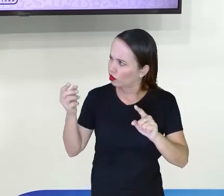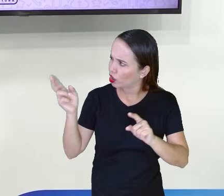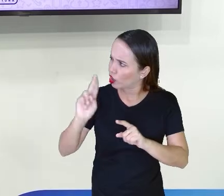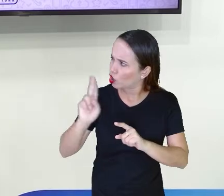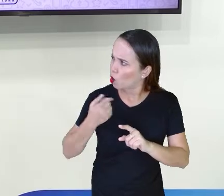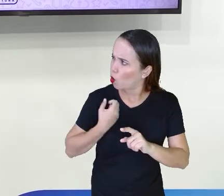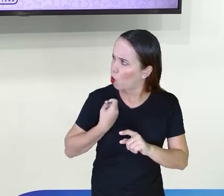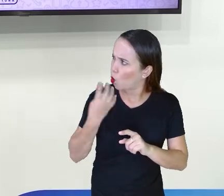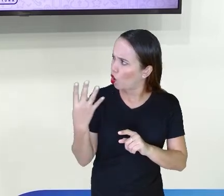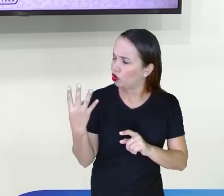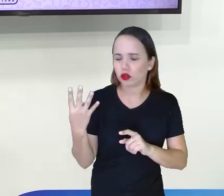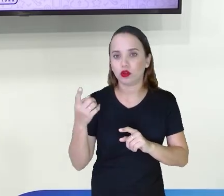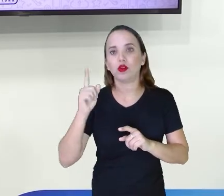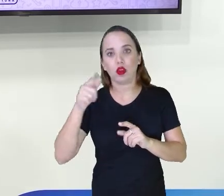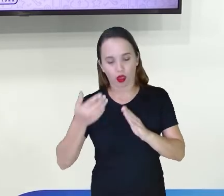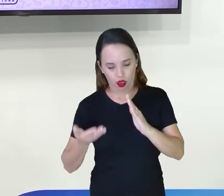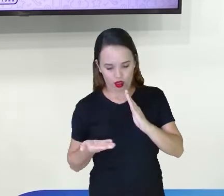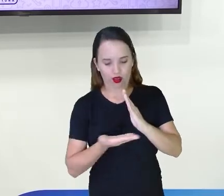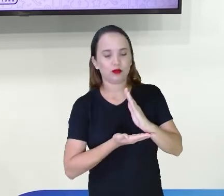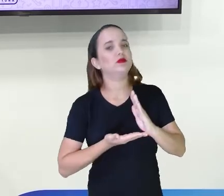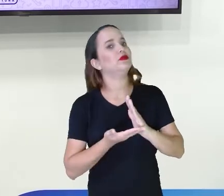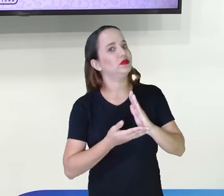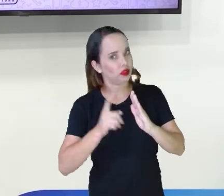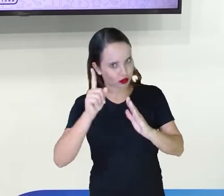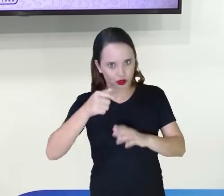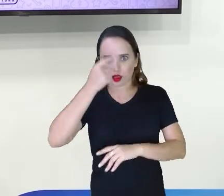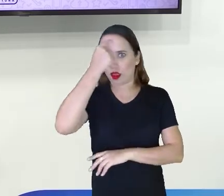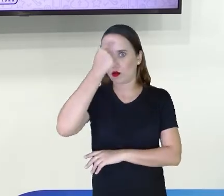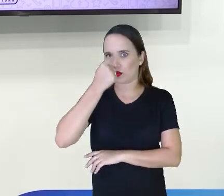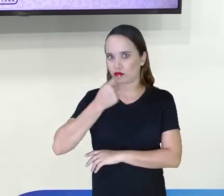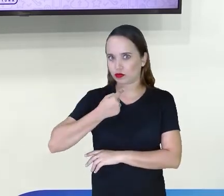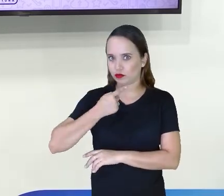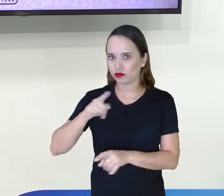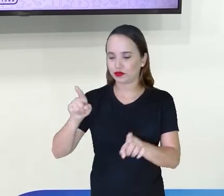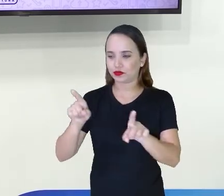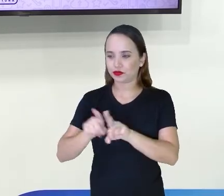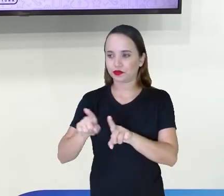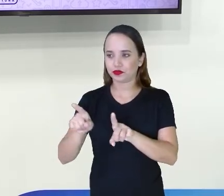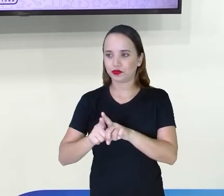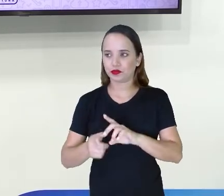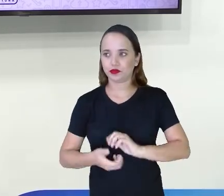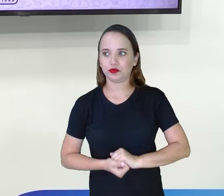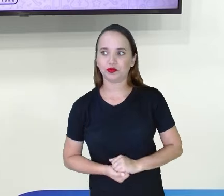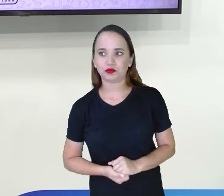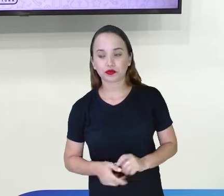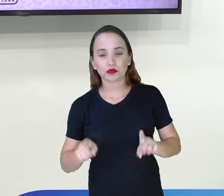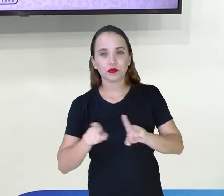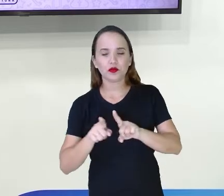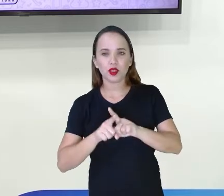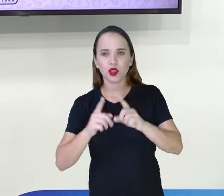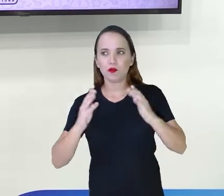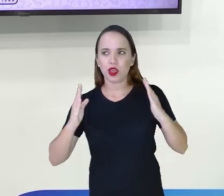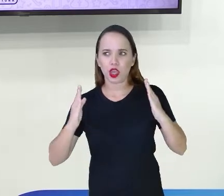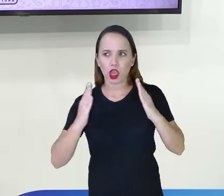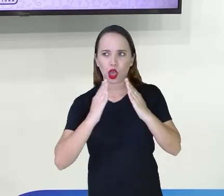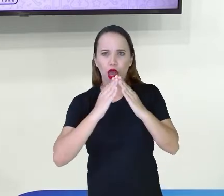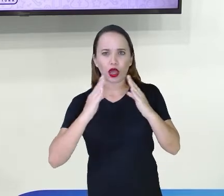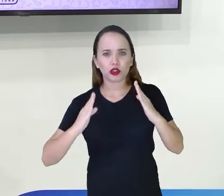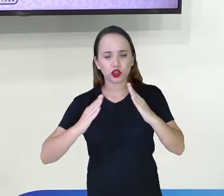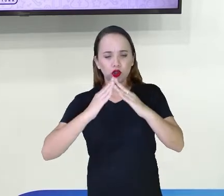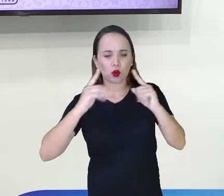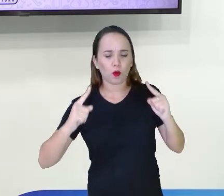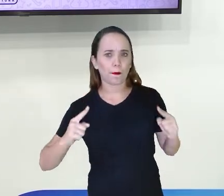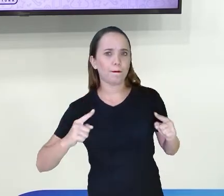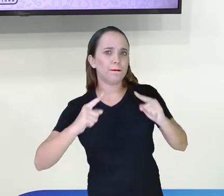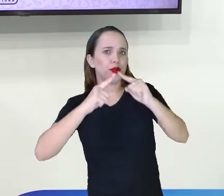minha base conta como face. Eu tenho os meus vértices, vamos dizer assim, são as pontinhas,